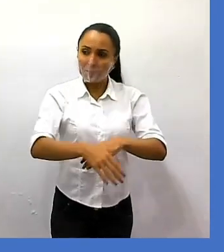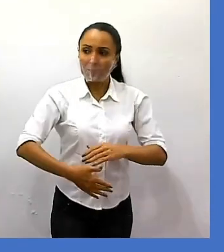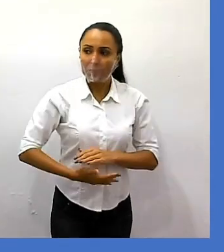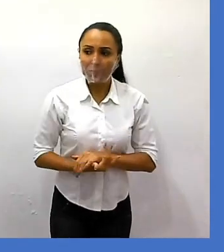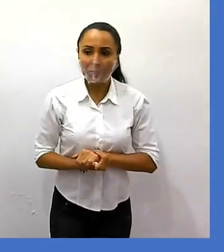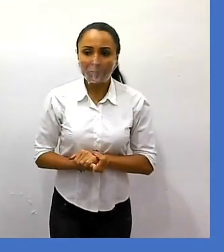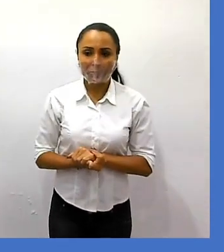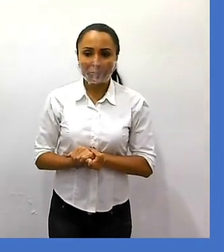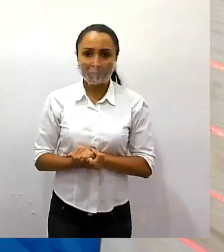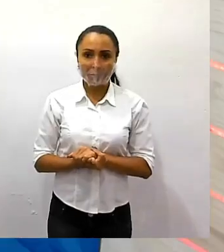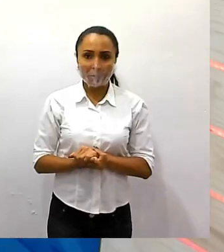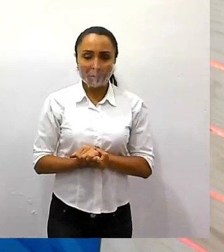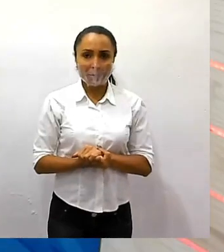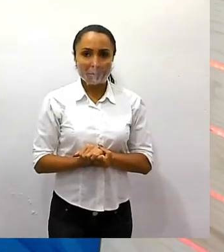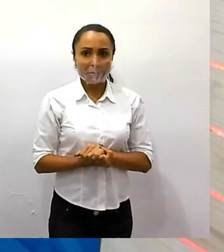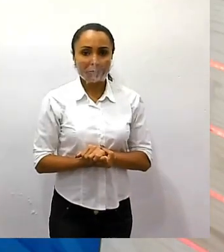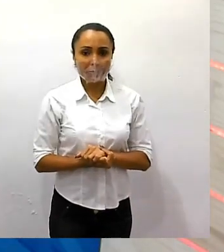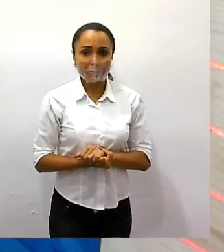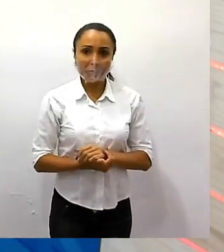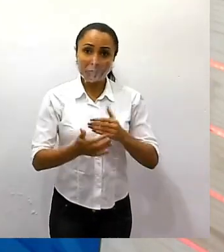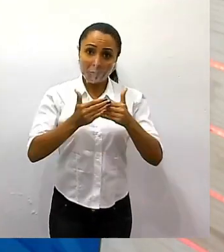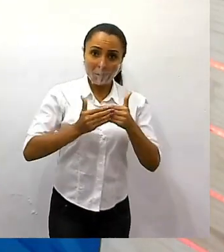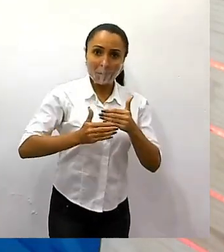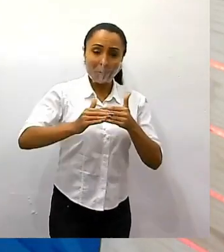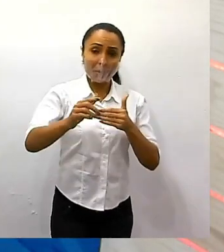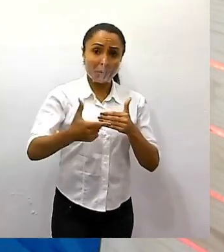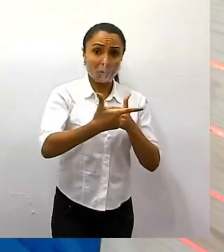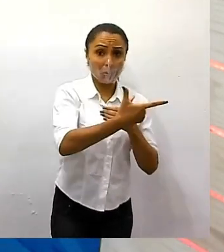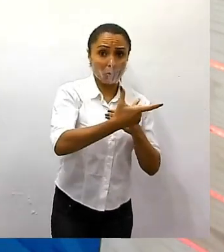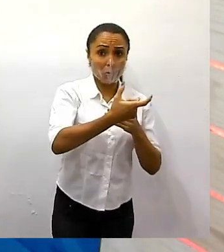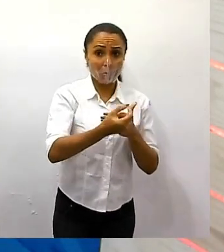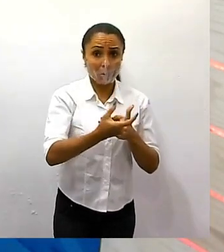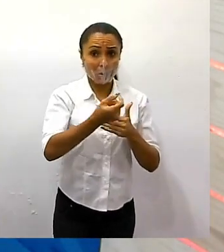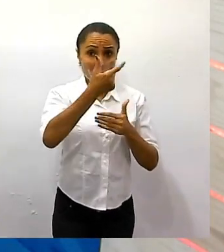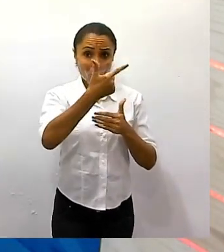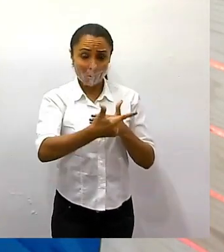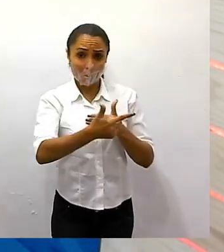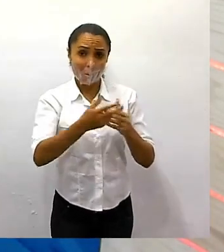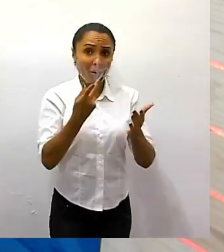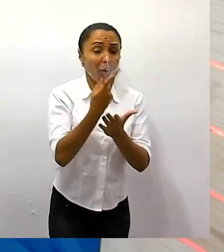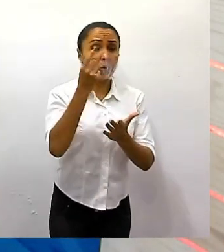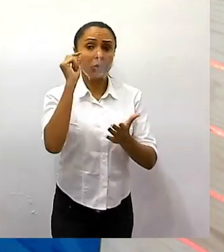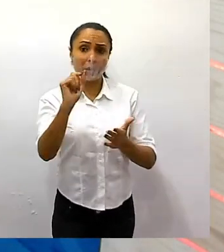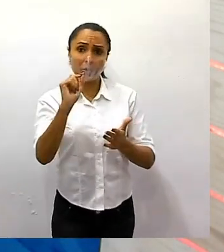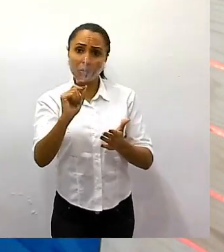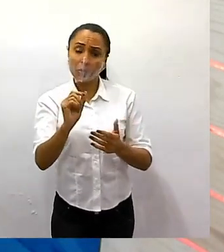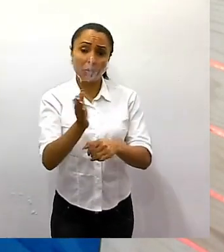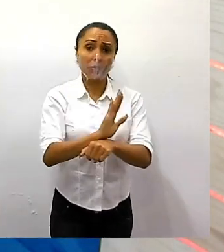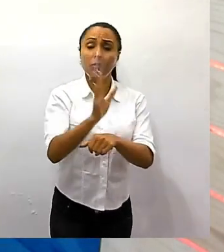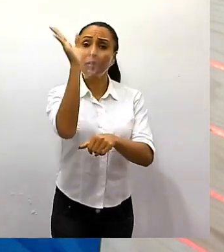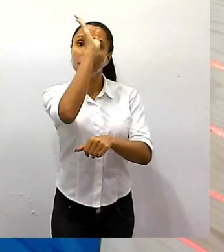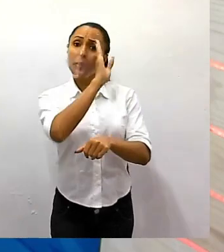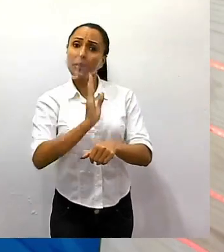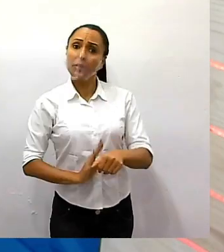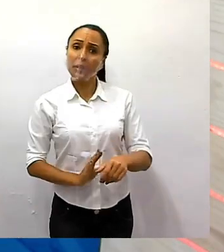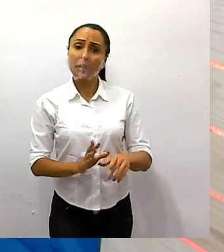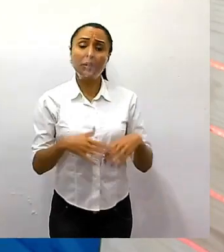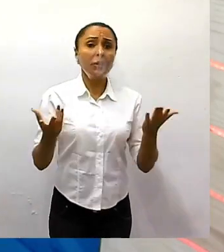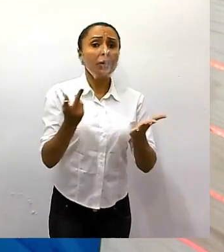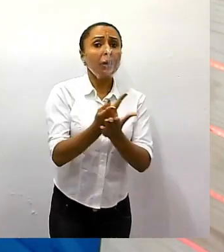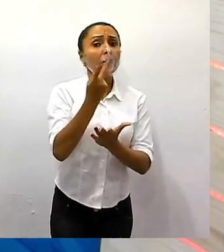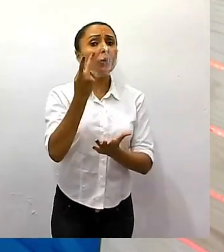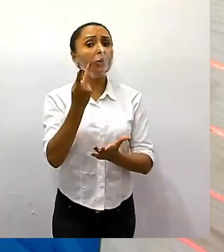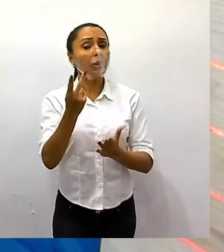só, a partir de 2002, o que é que vai acontecer no cinema brasileiro? Né? Vai